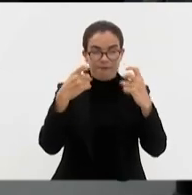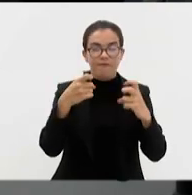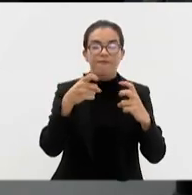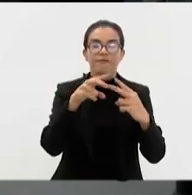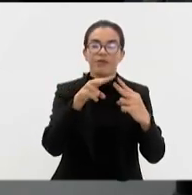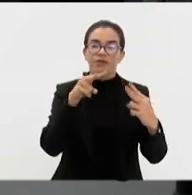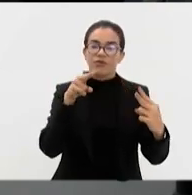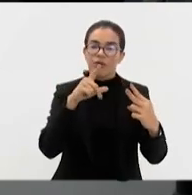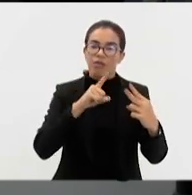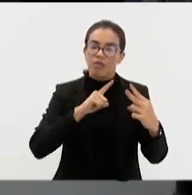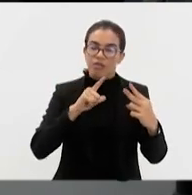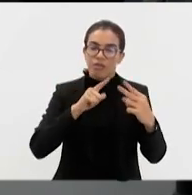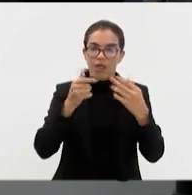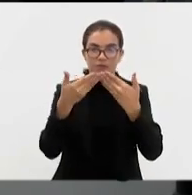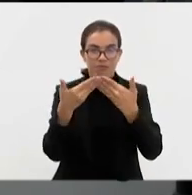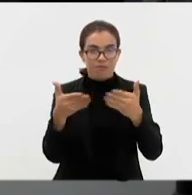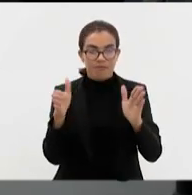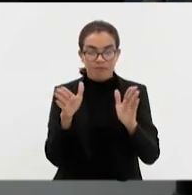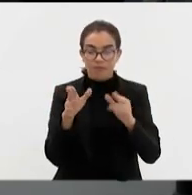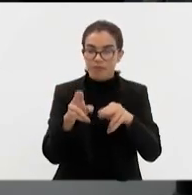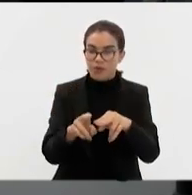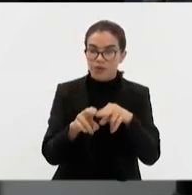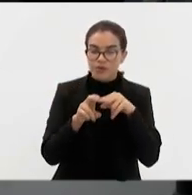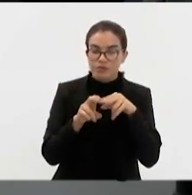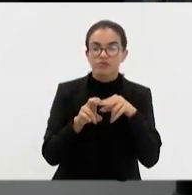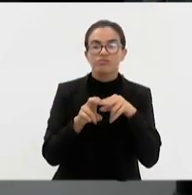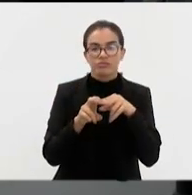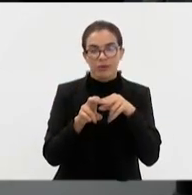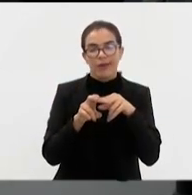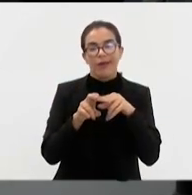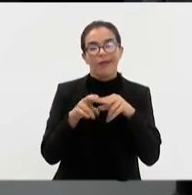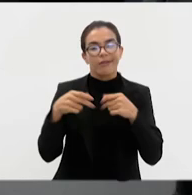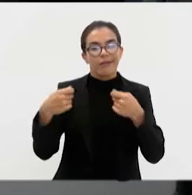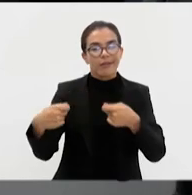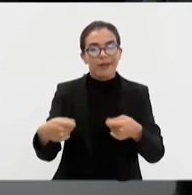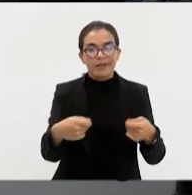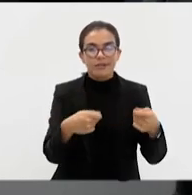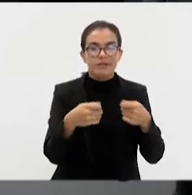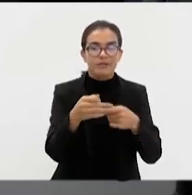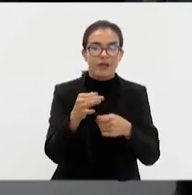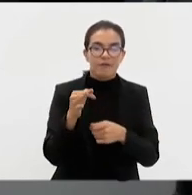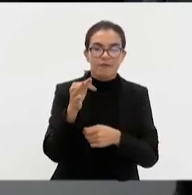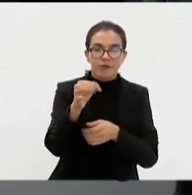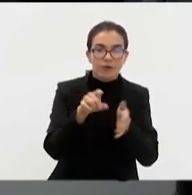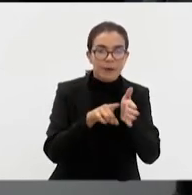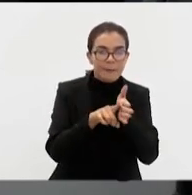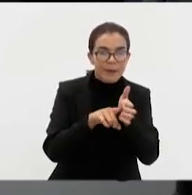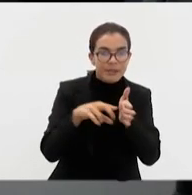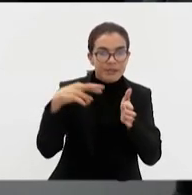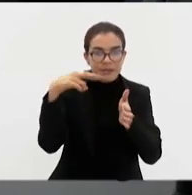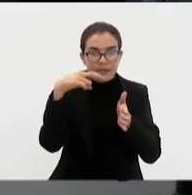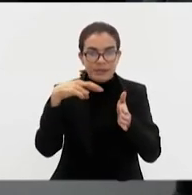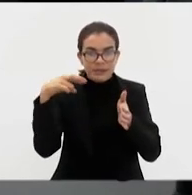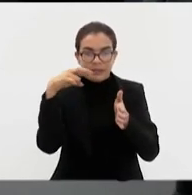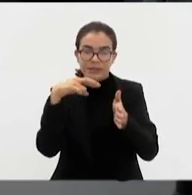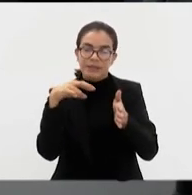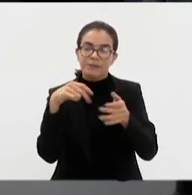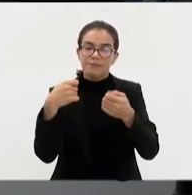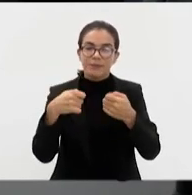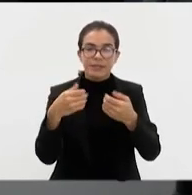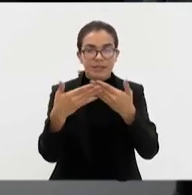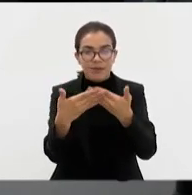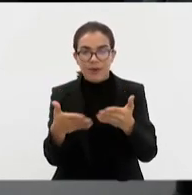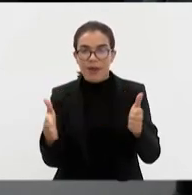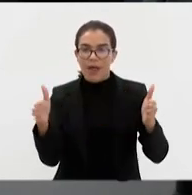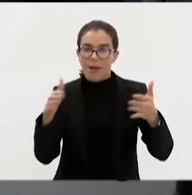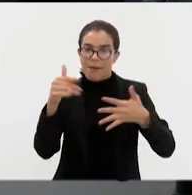uma abordagem abrangente. Portanto, é essencial que futuras pesquisas e investigações abordem uma ampla